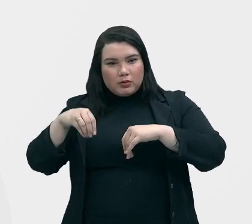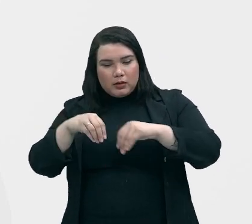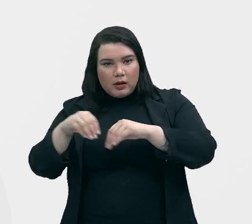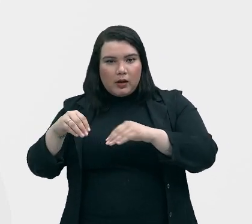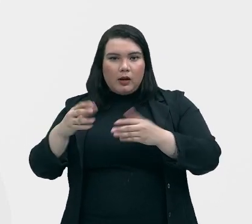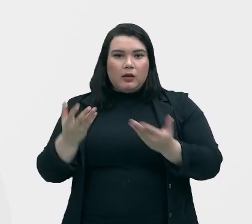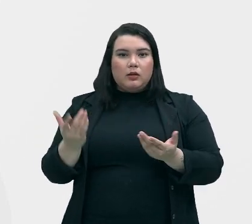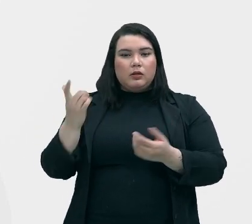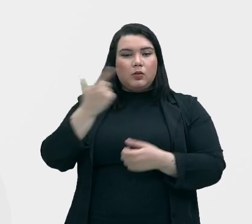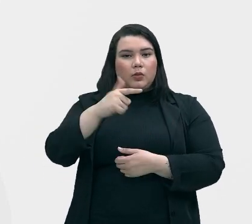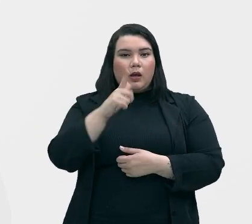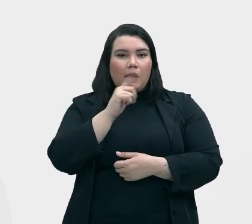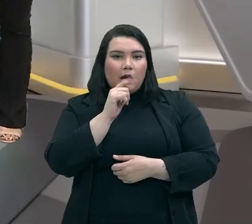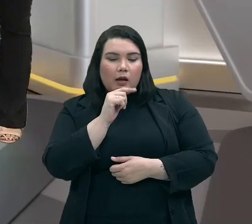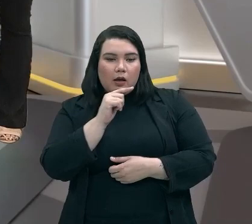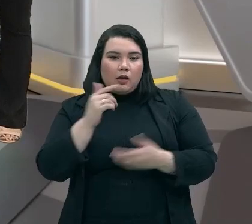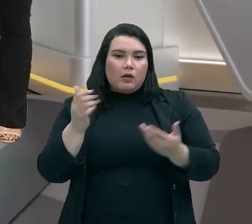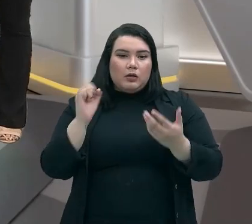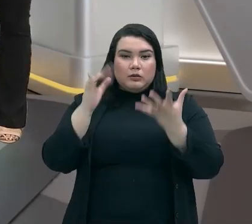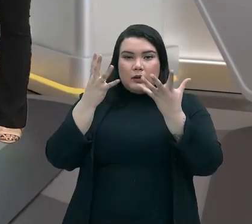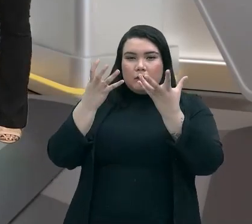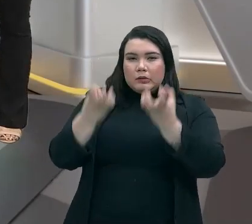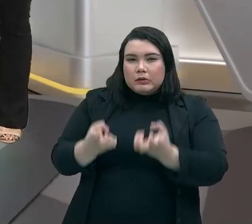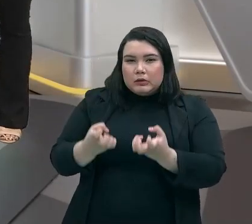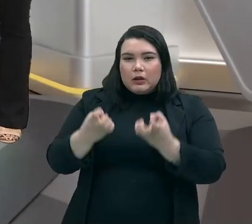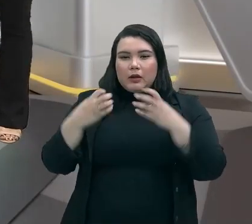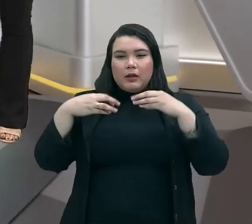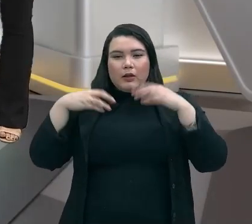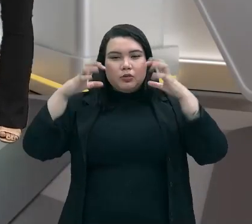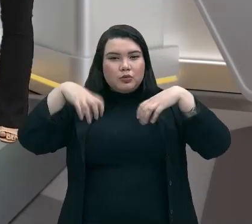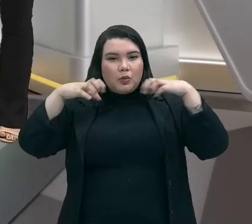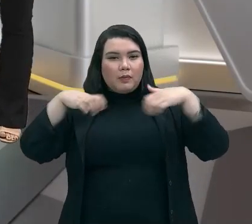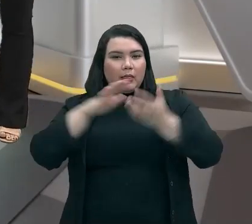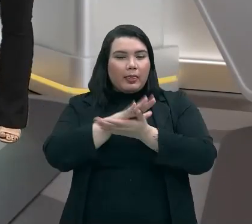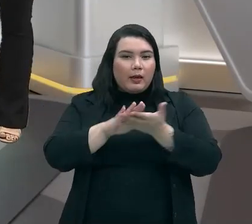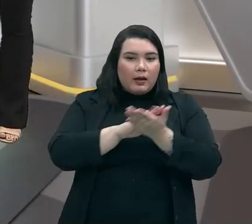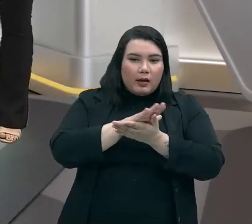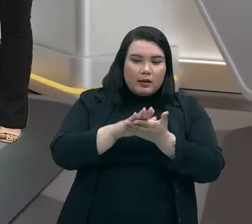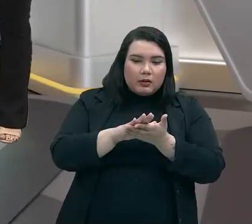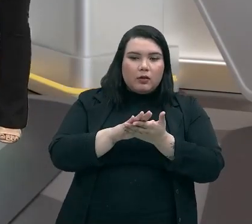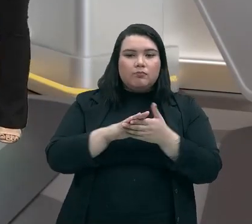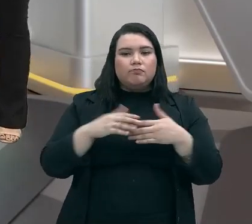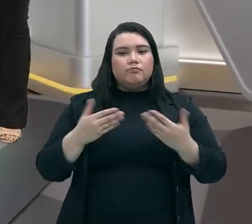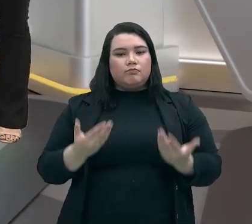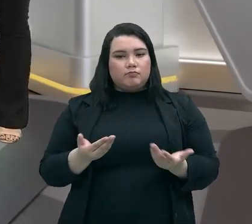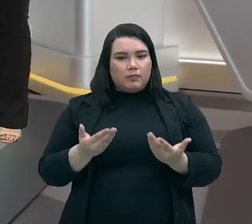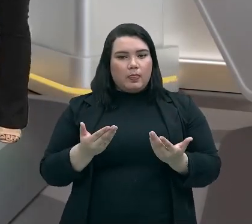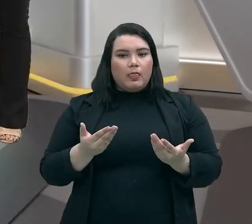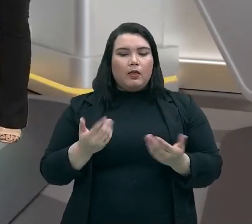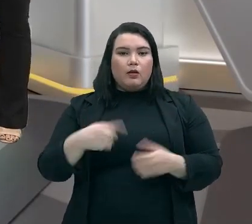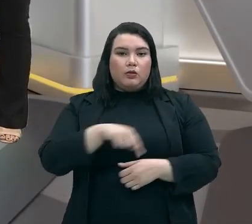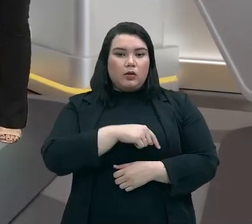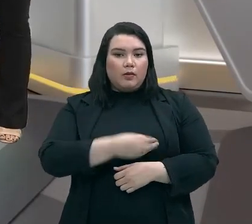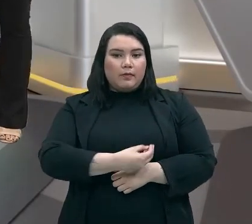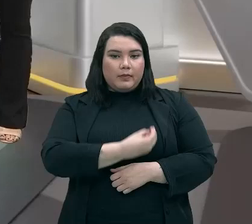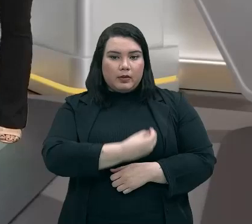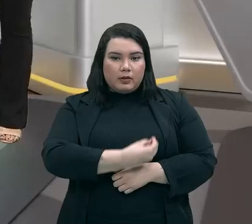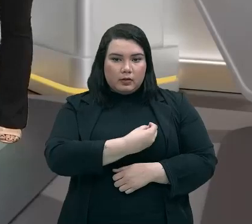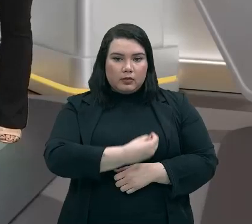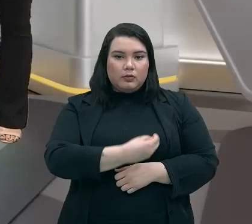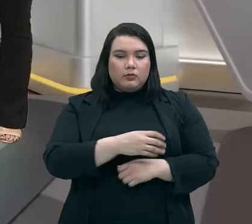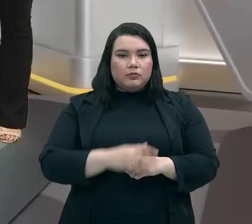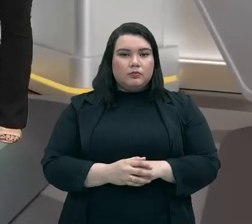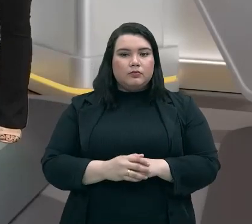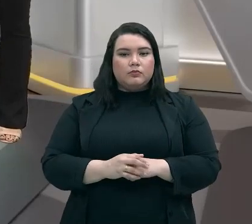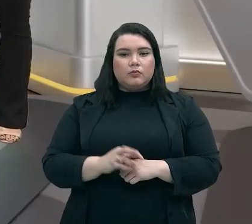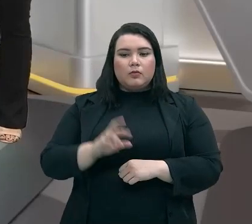se não tiver água, se for uma seca severa. Então, nesse momento, assim, nós estamos vivendo, o Rio